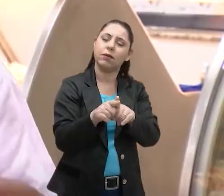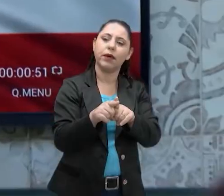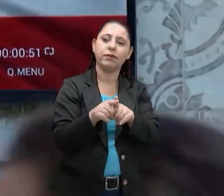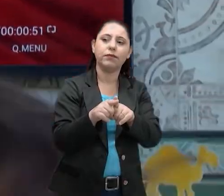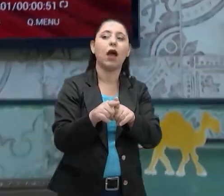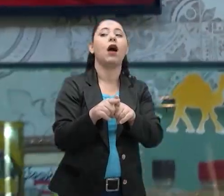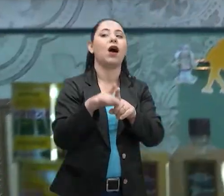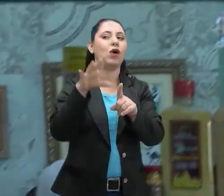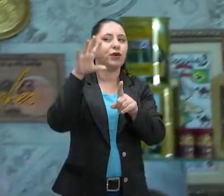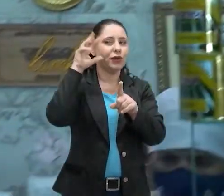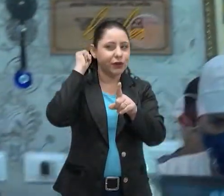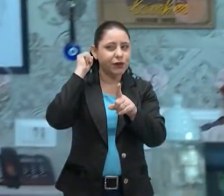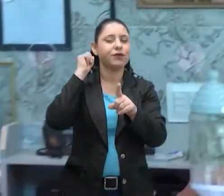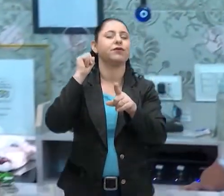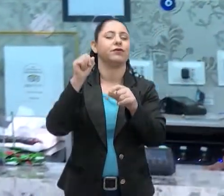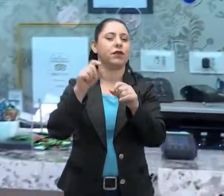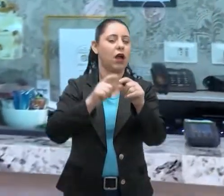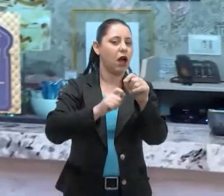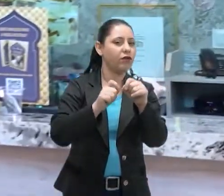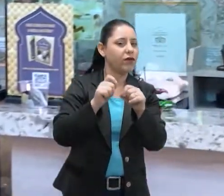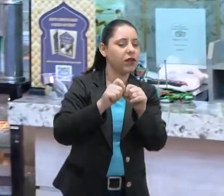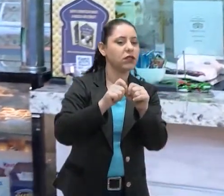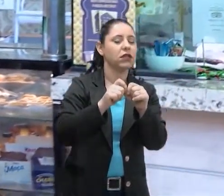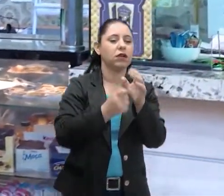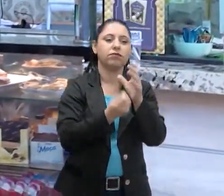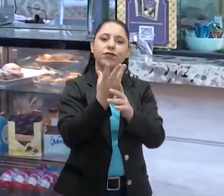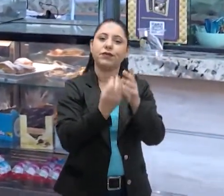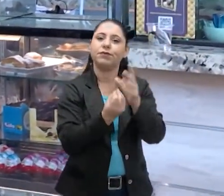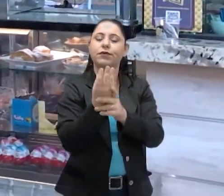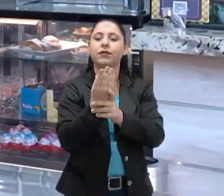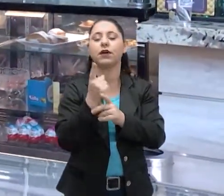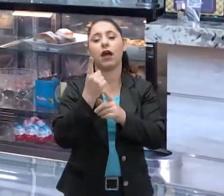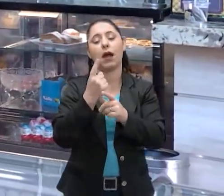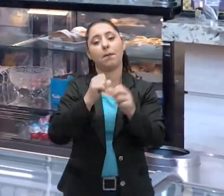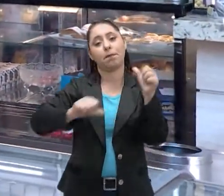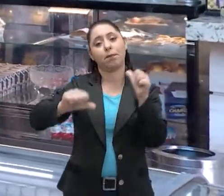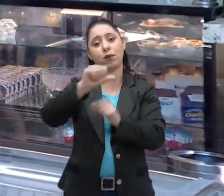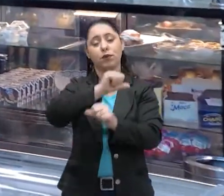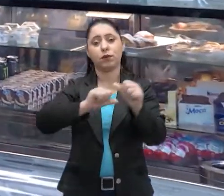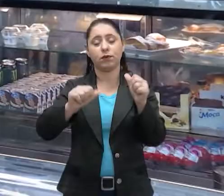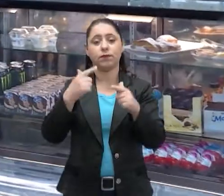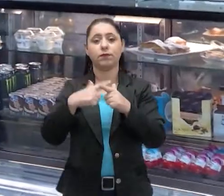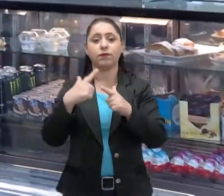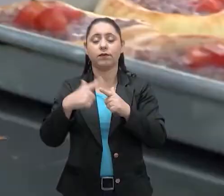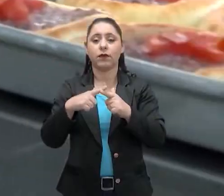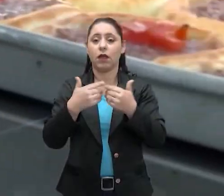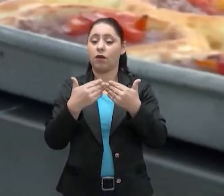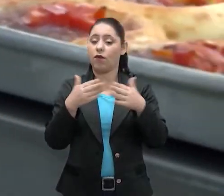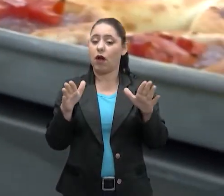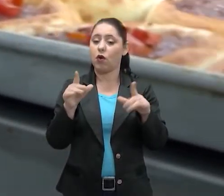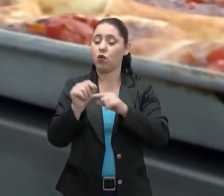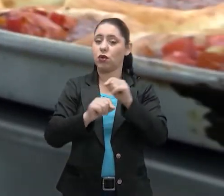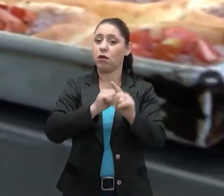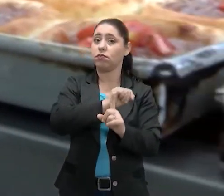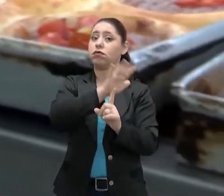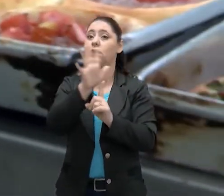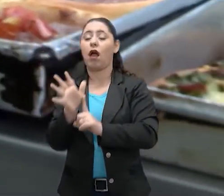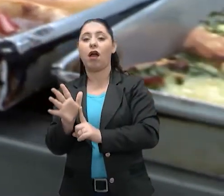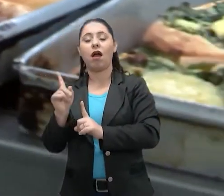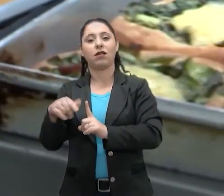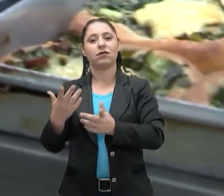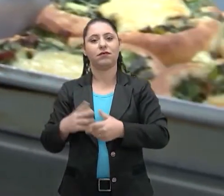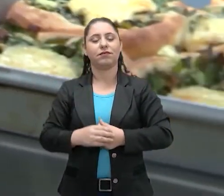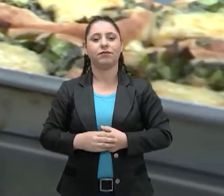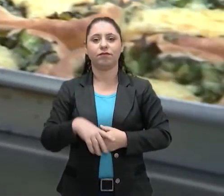sugestão, e aí a gente vai acatando as ideias também, porque isso vai abrindo um leque,